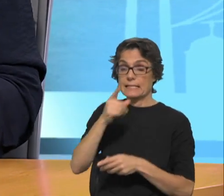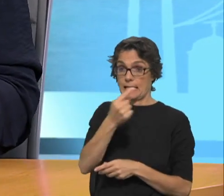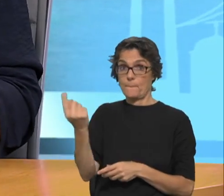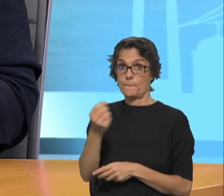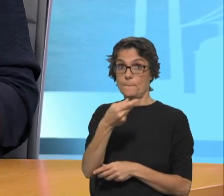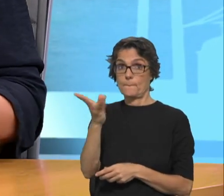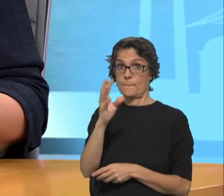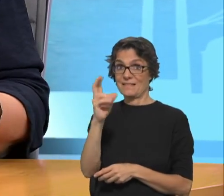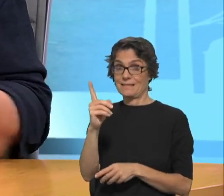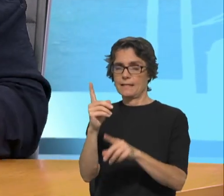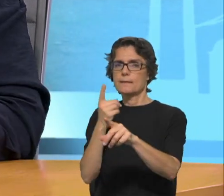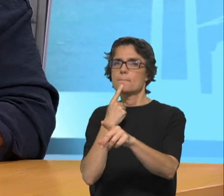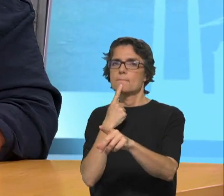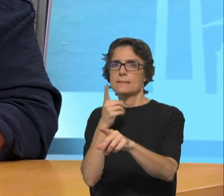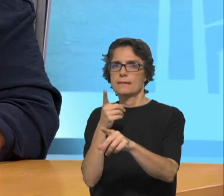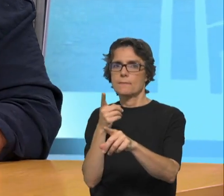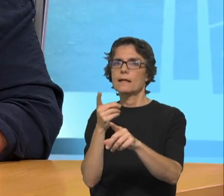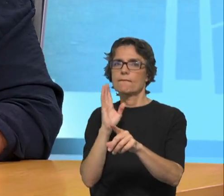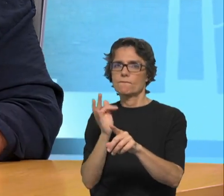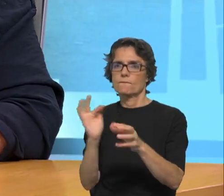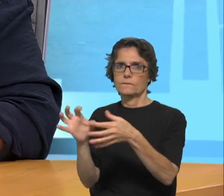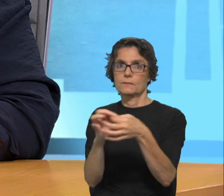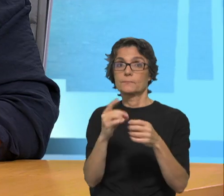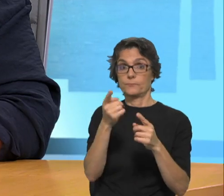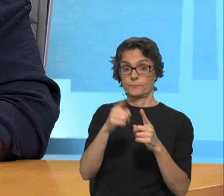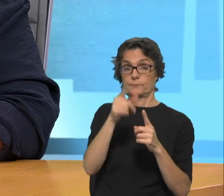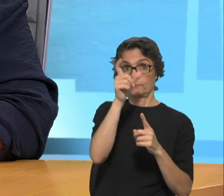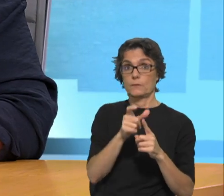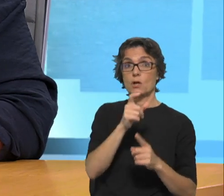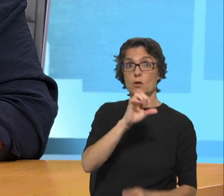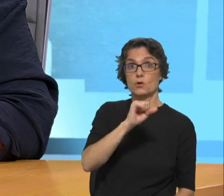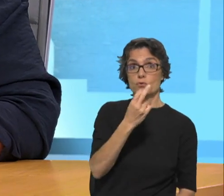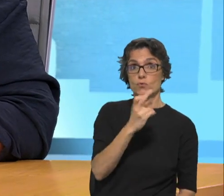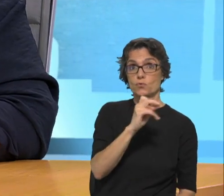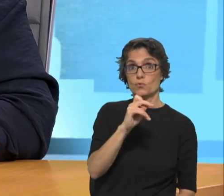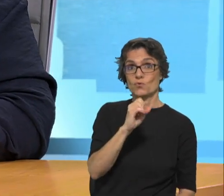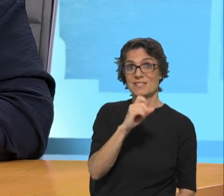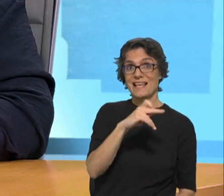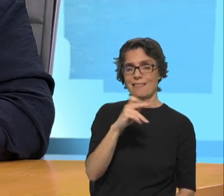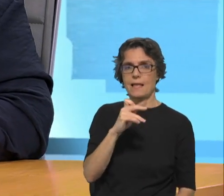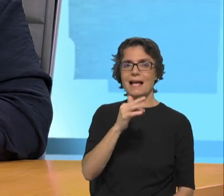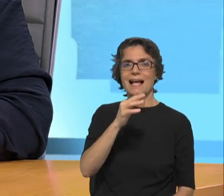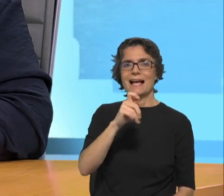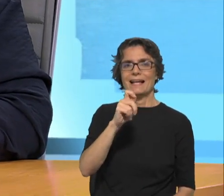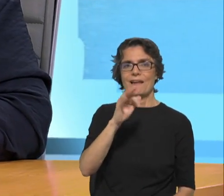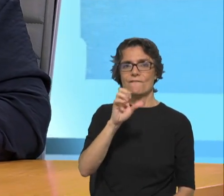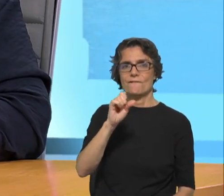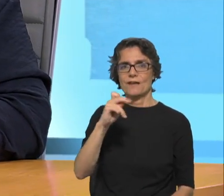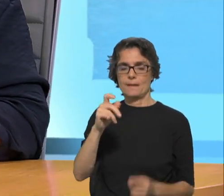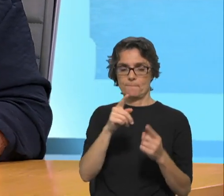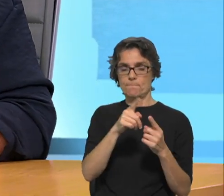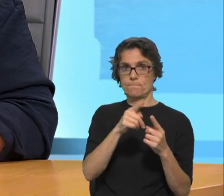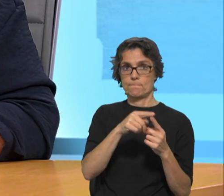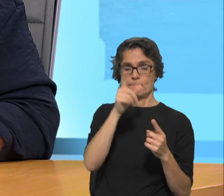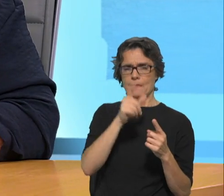está neste mundo como num grande templo. Então, temos a Susana Réfega, que atualmente é a diretora executiva